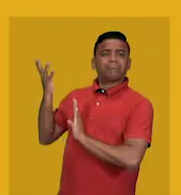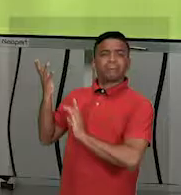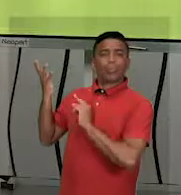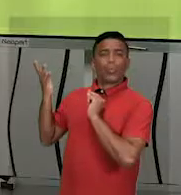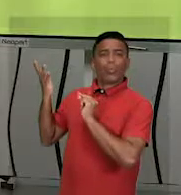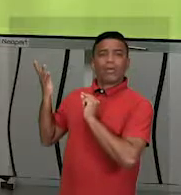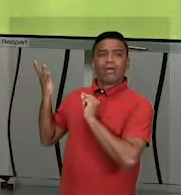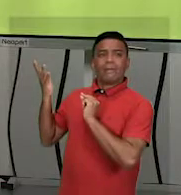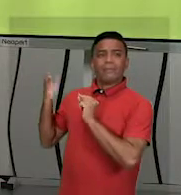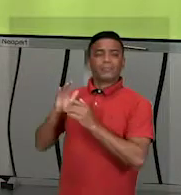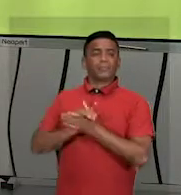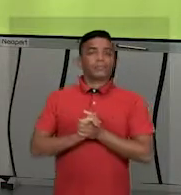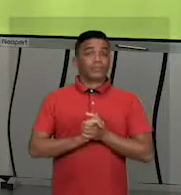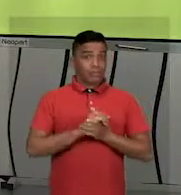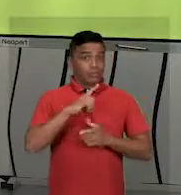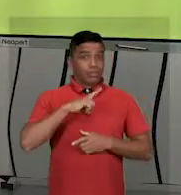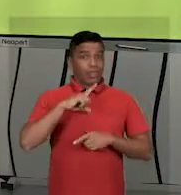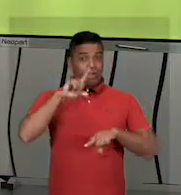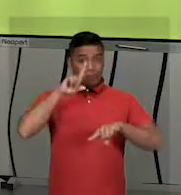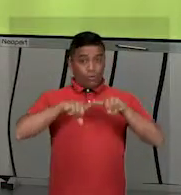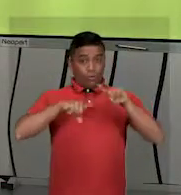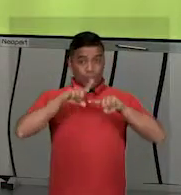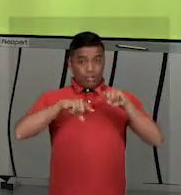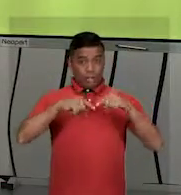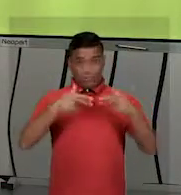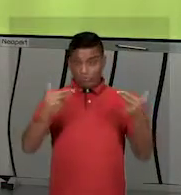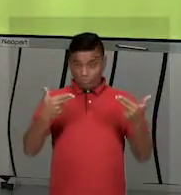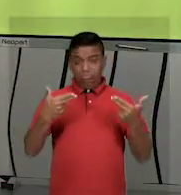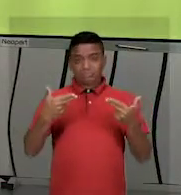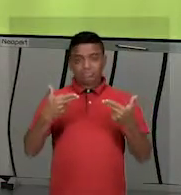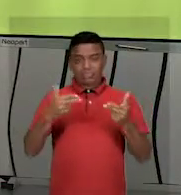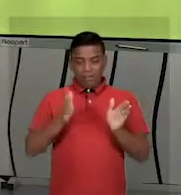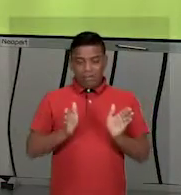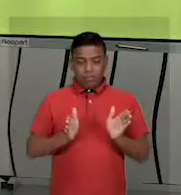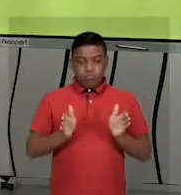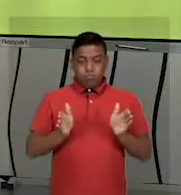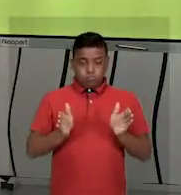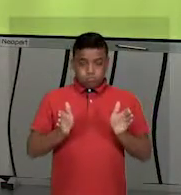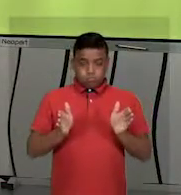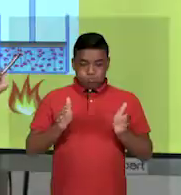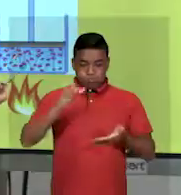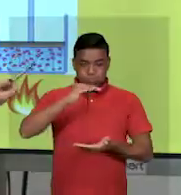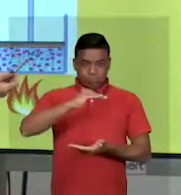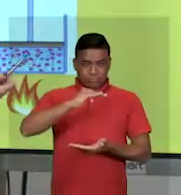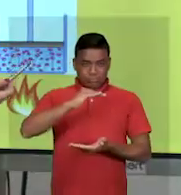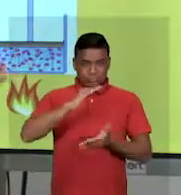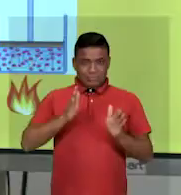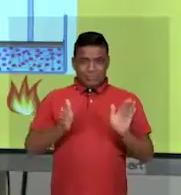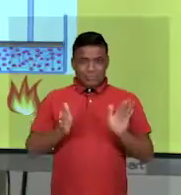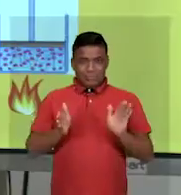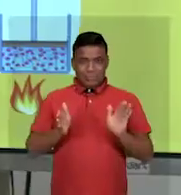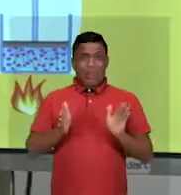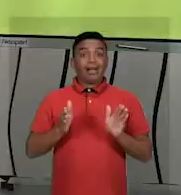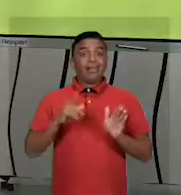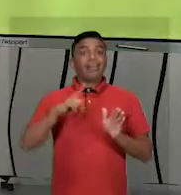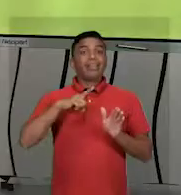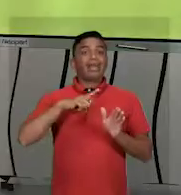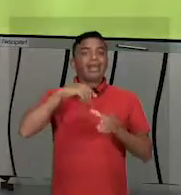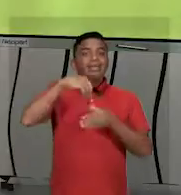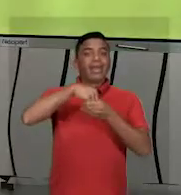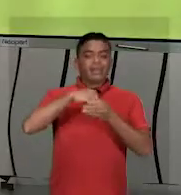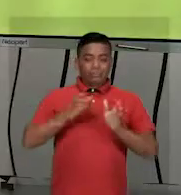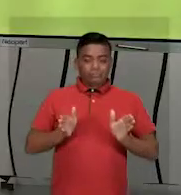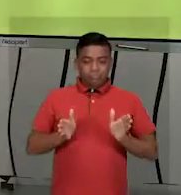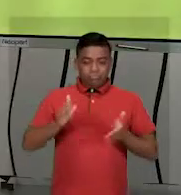um objeto contendo um recipiente, né? Contendo uma certa quantidade de gás, e